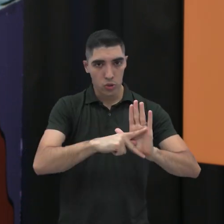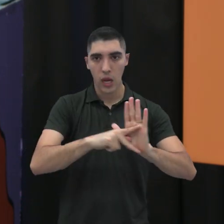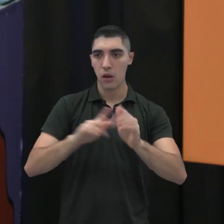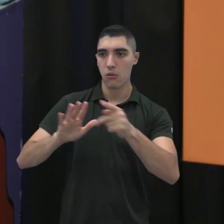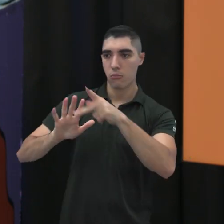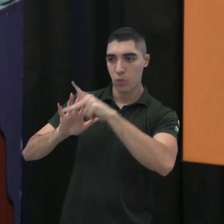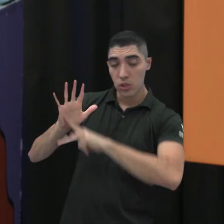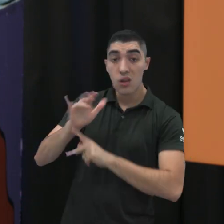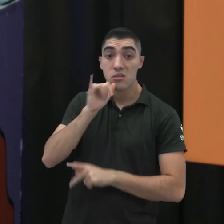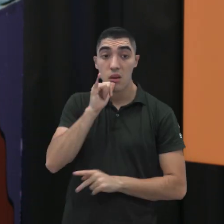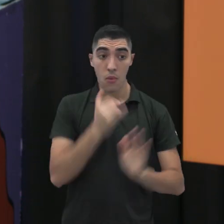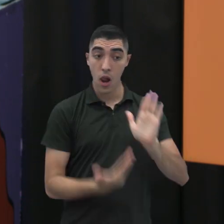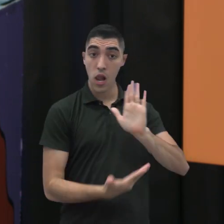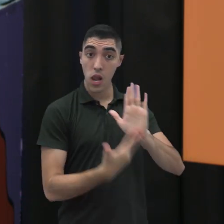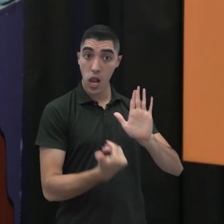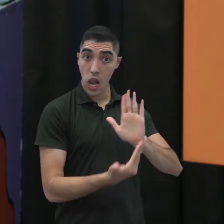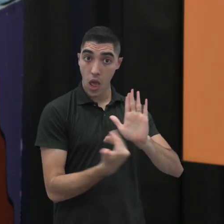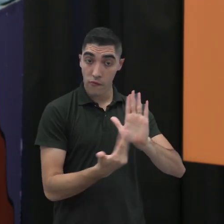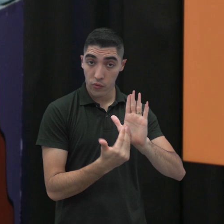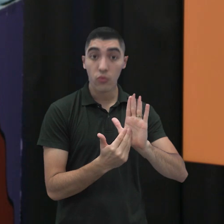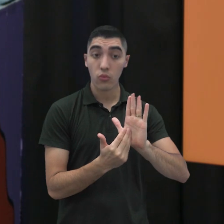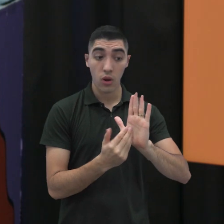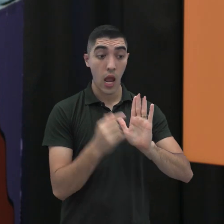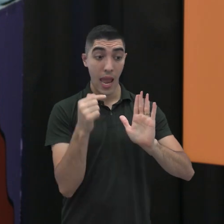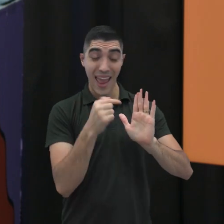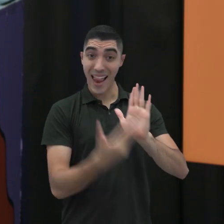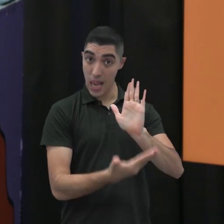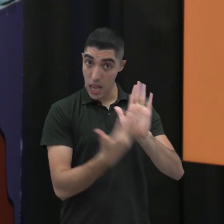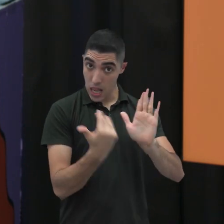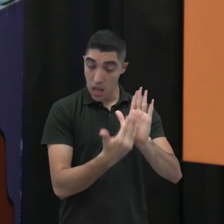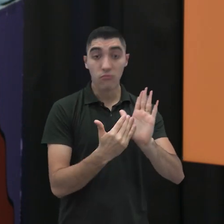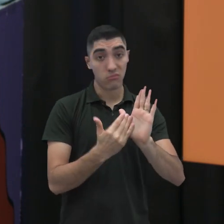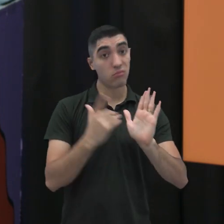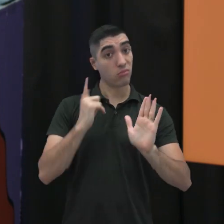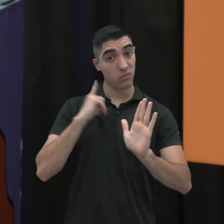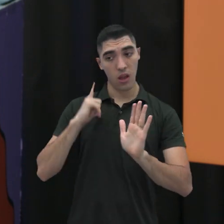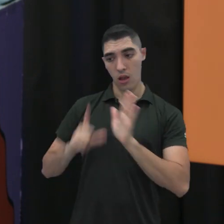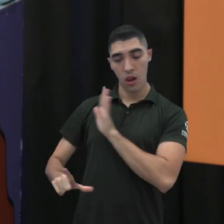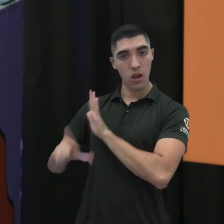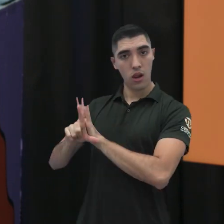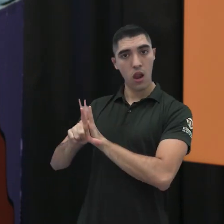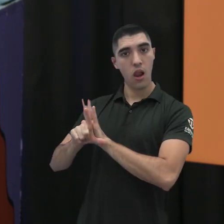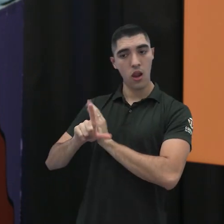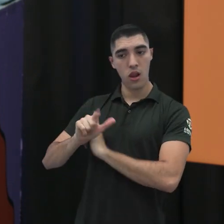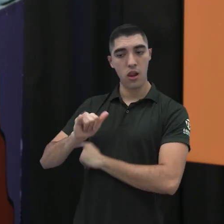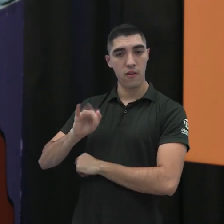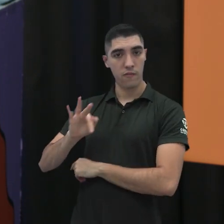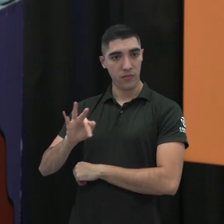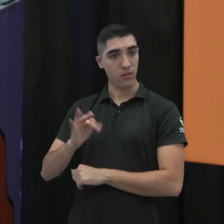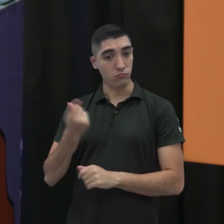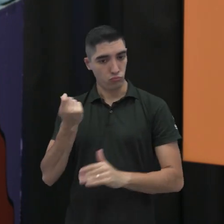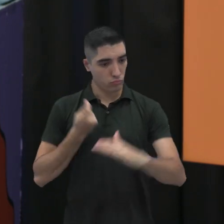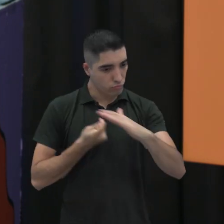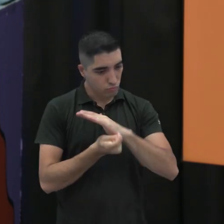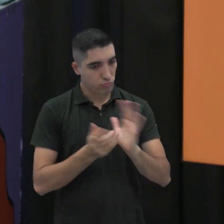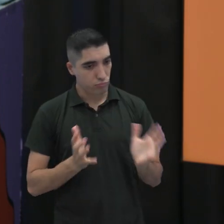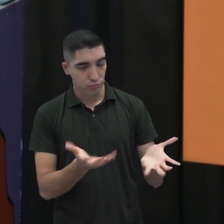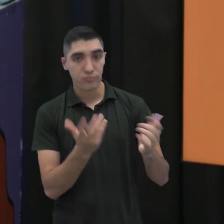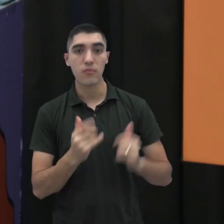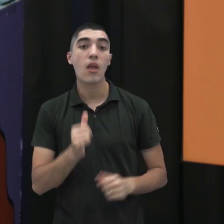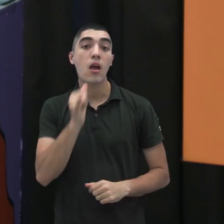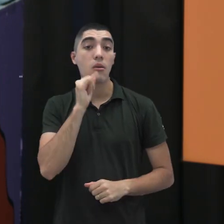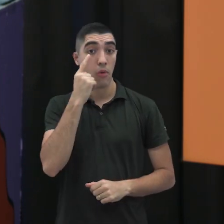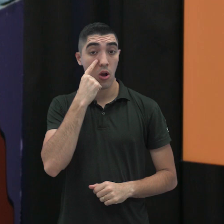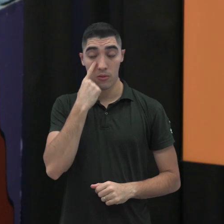que, como livros, por exemplo, que são, né, patrocinados pela LIF, né? Esse aqui é um exemplar, eu trouxe